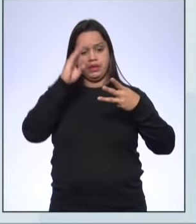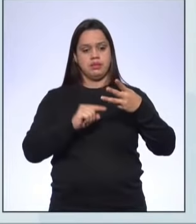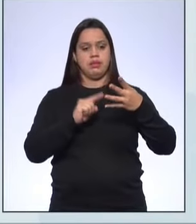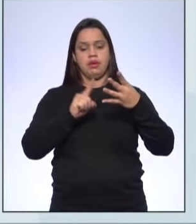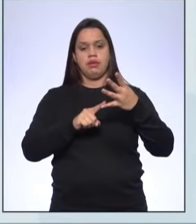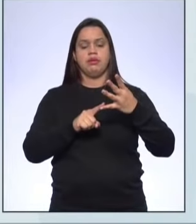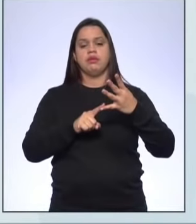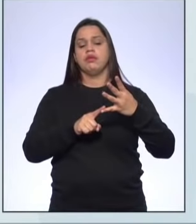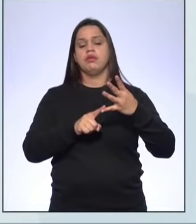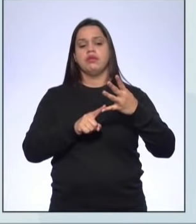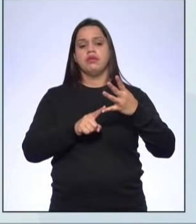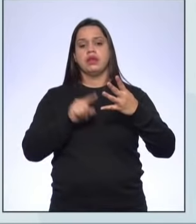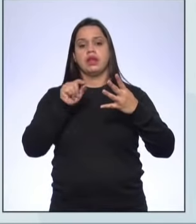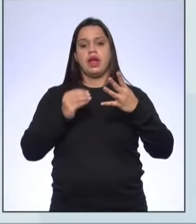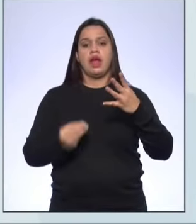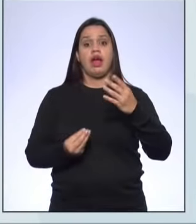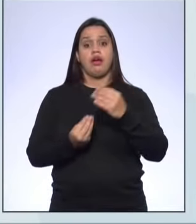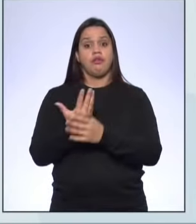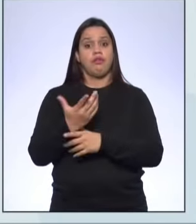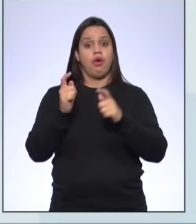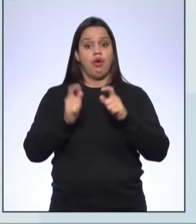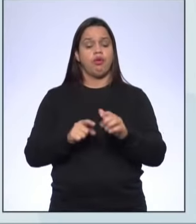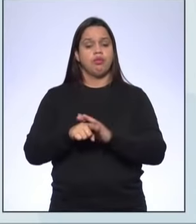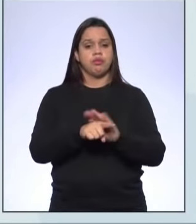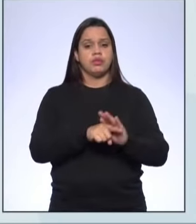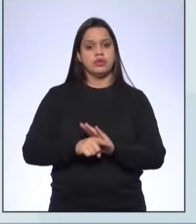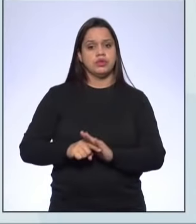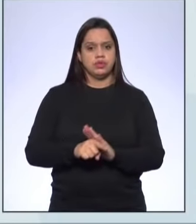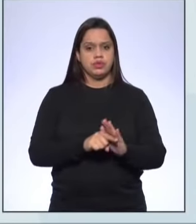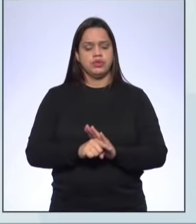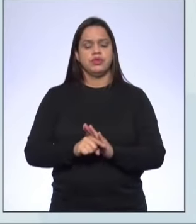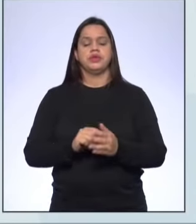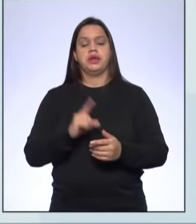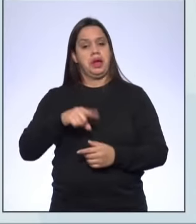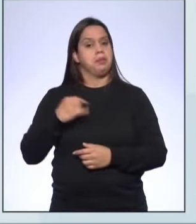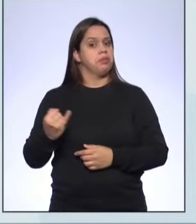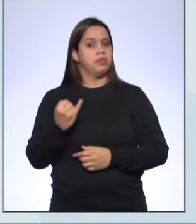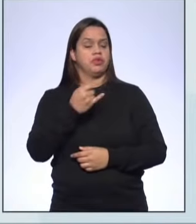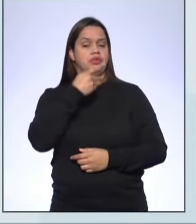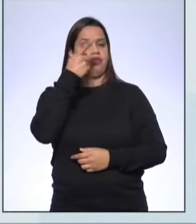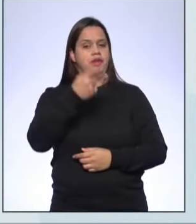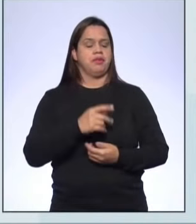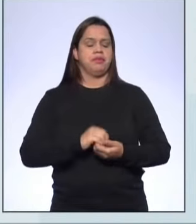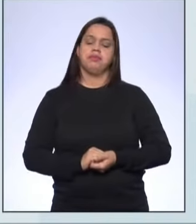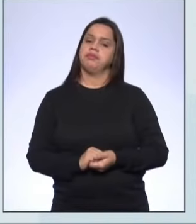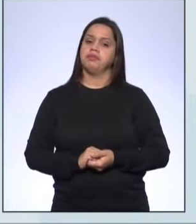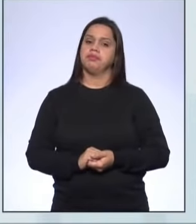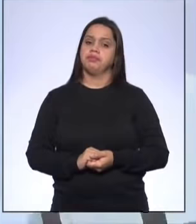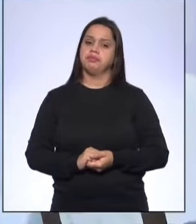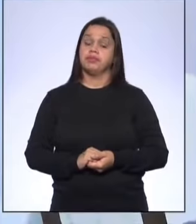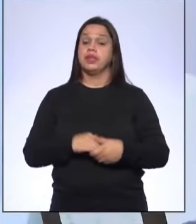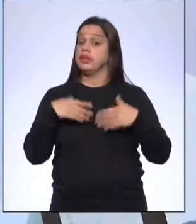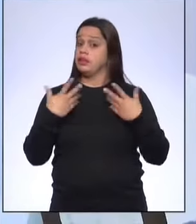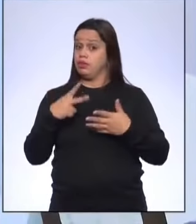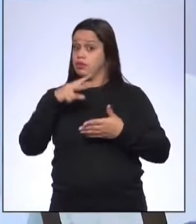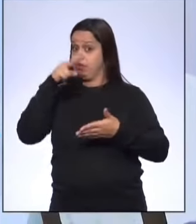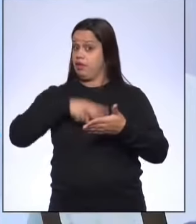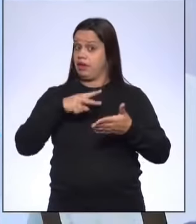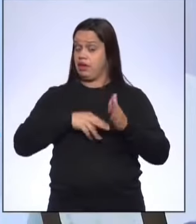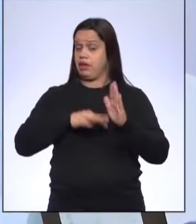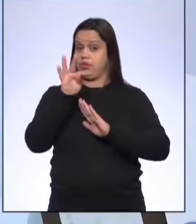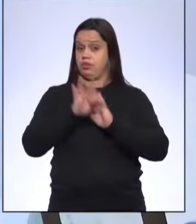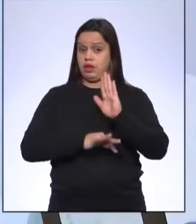e sorce que a fonte que é muito importante também a professora e citar as fontes né então quando você vai ler um texto